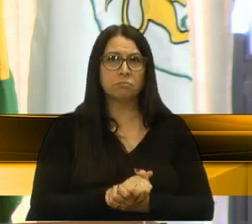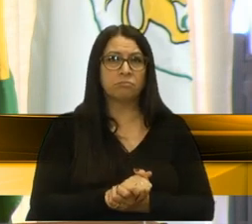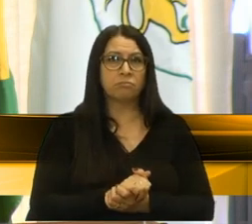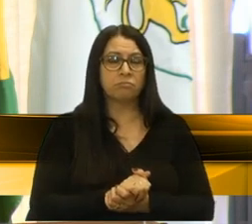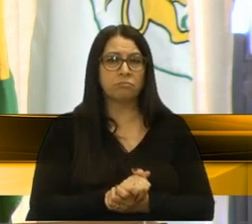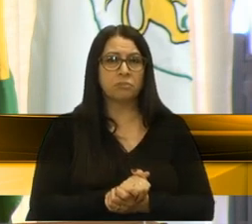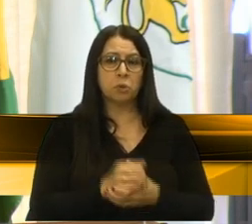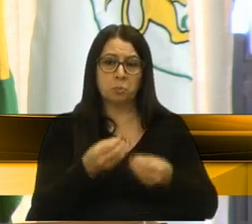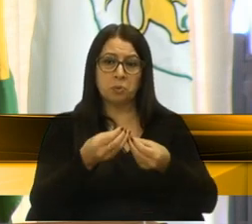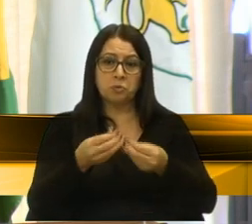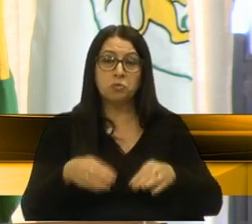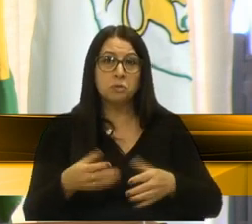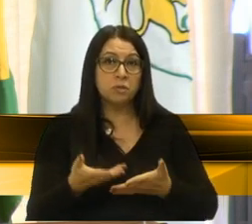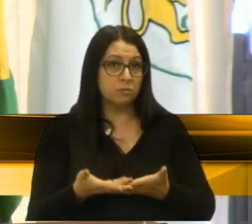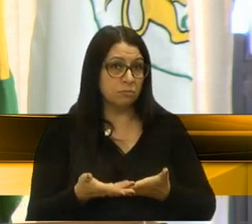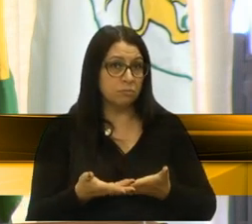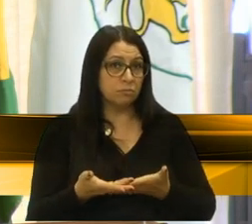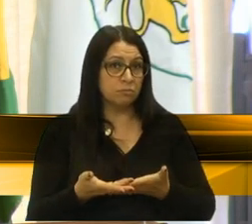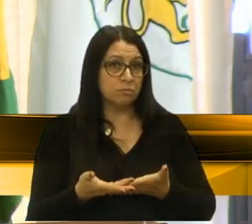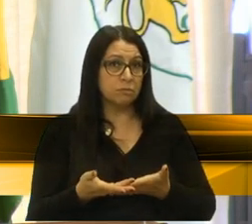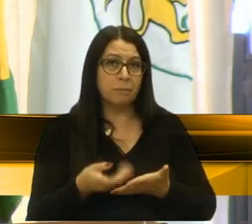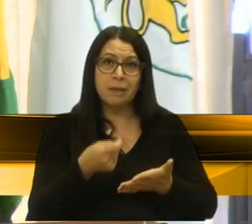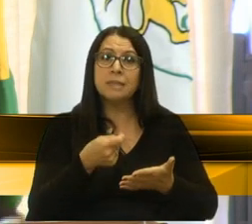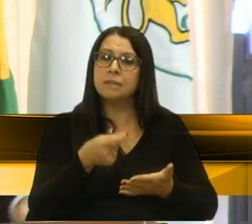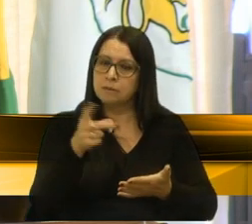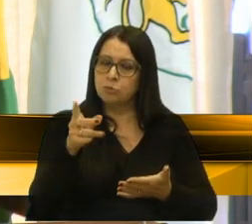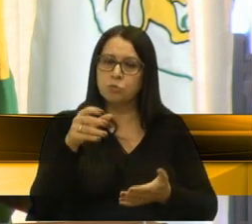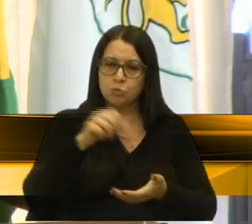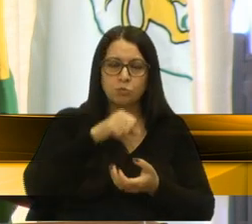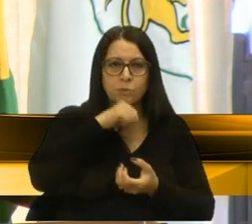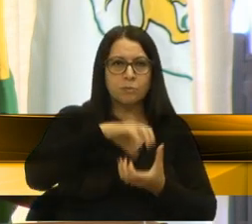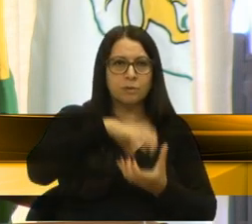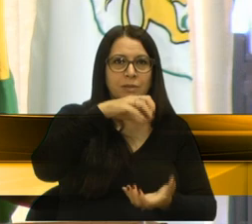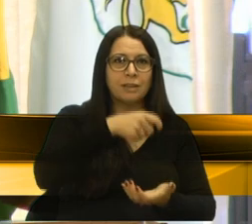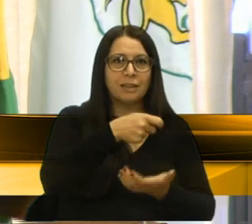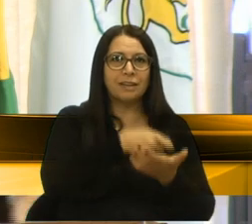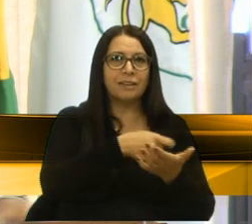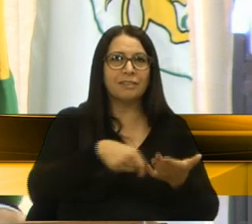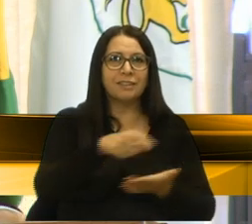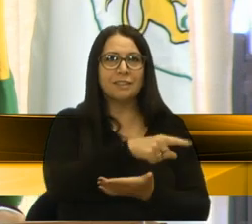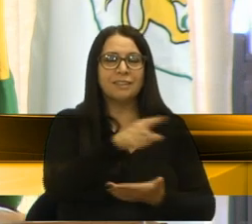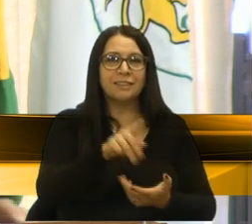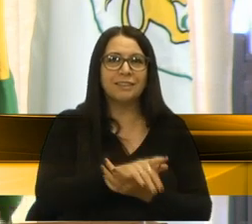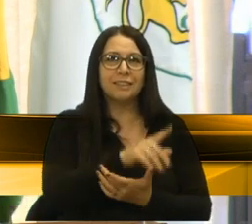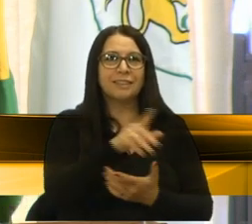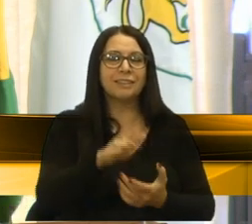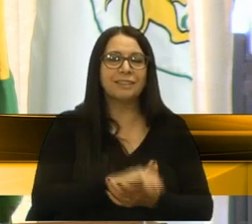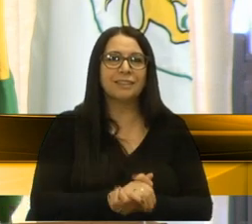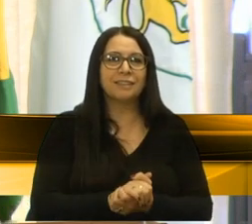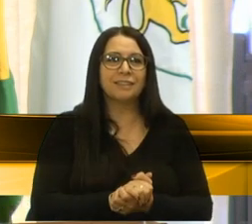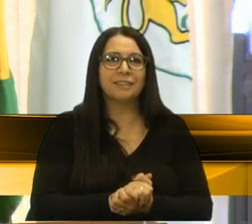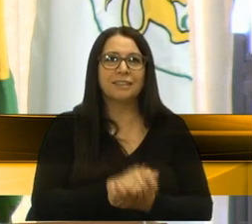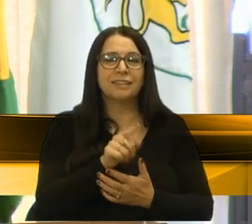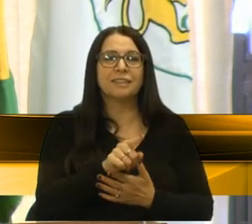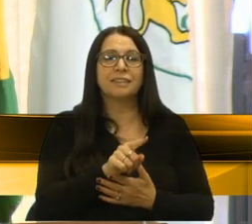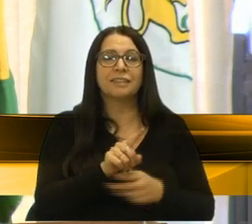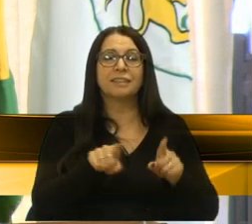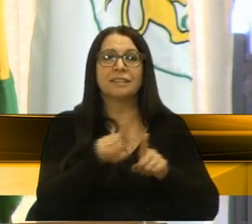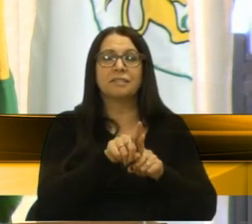o prejuízo, mas estão cobrando dos idosos. Uma falta de vergonha,